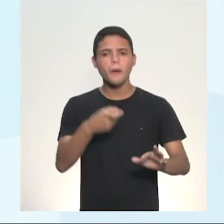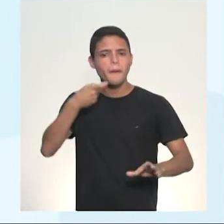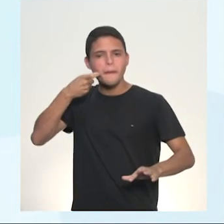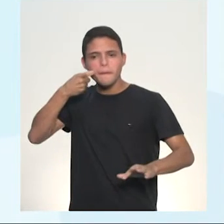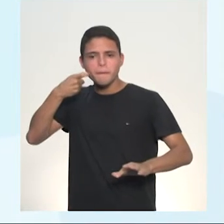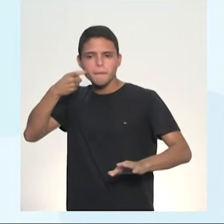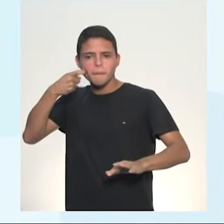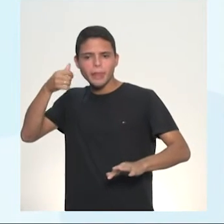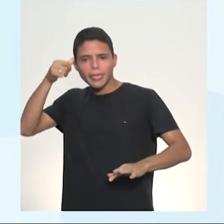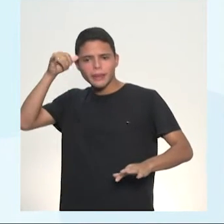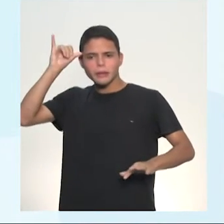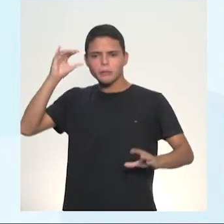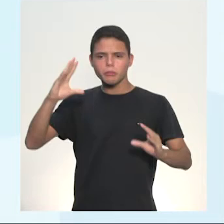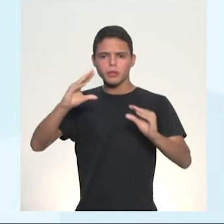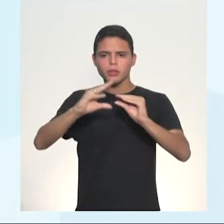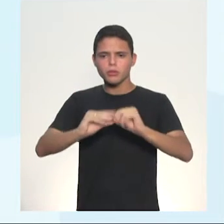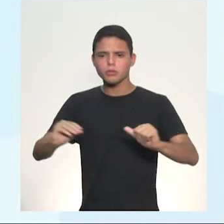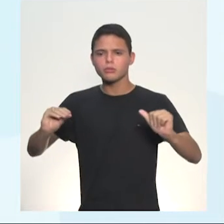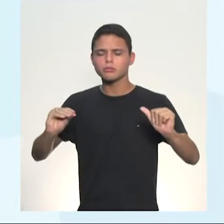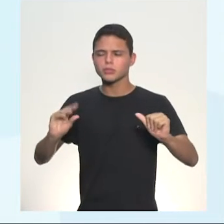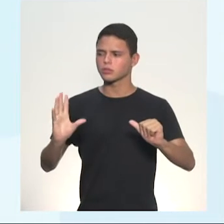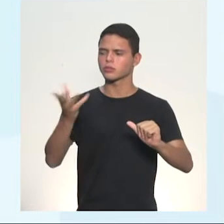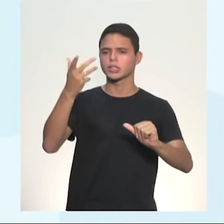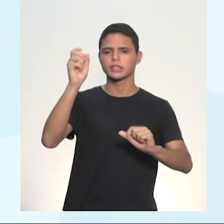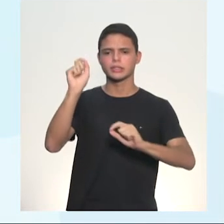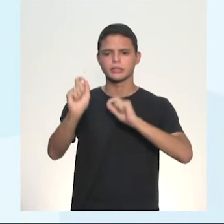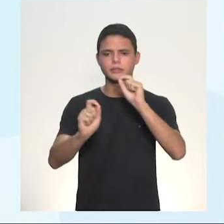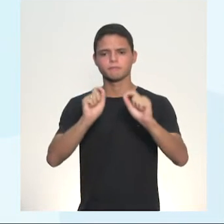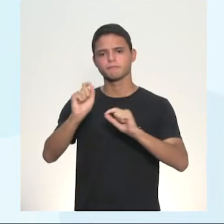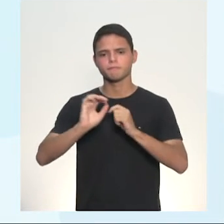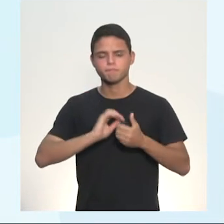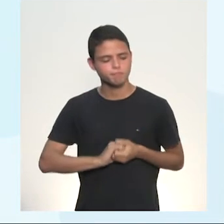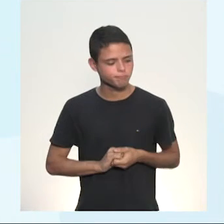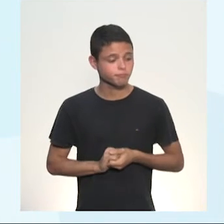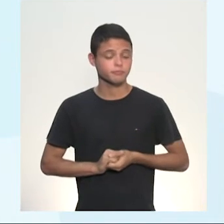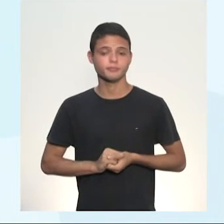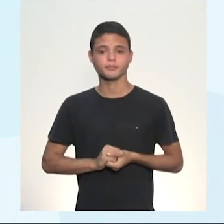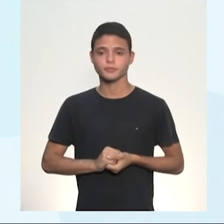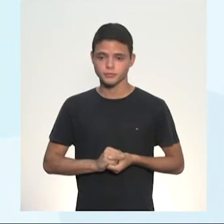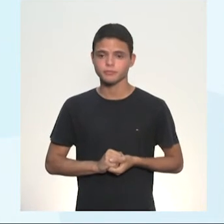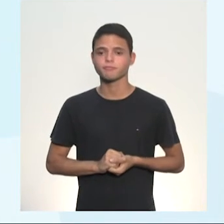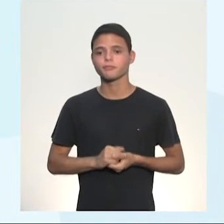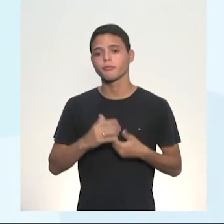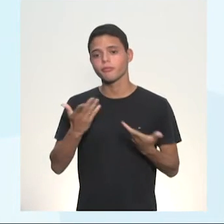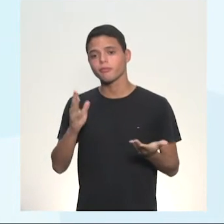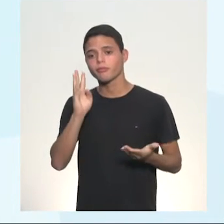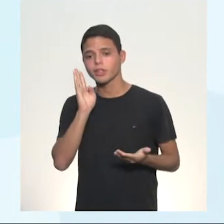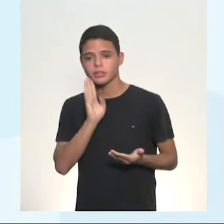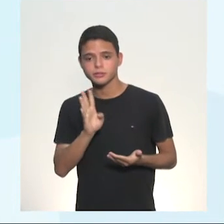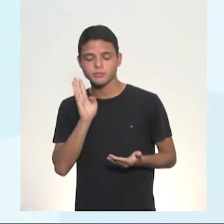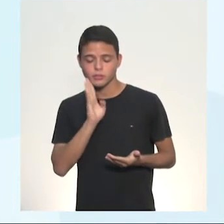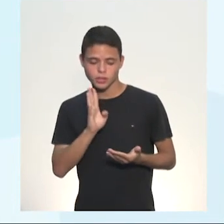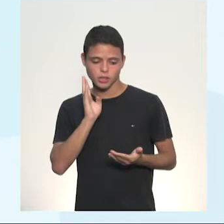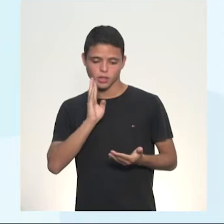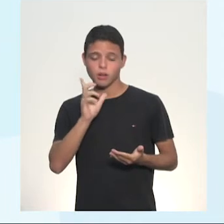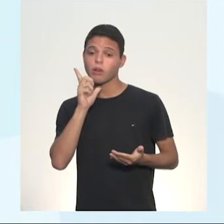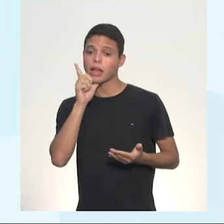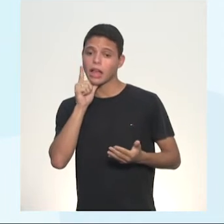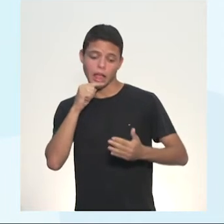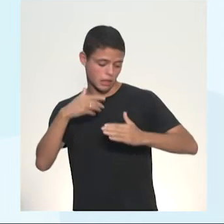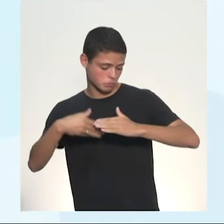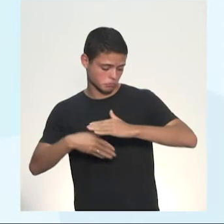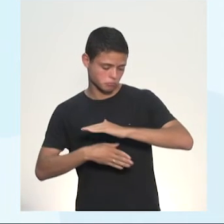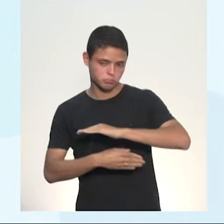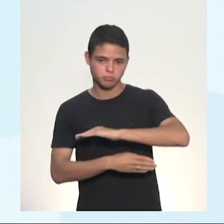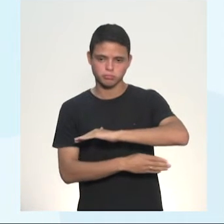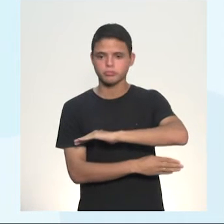peixes-boi desaparecerem? E aí é o interessante, porque aí já entrou para o lado do aquático, né? Sim. Que é a questão da...